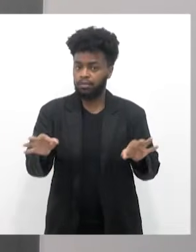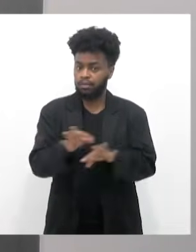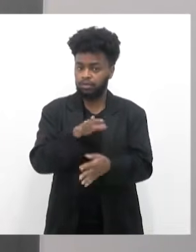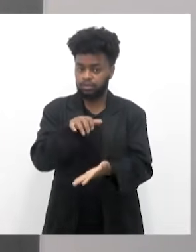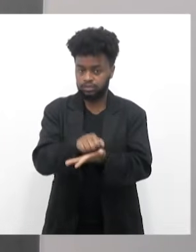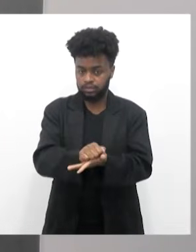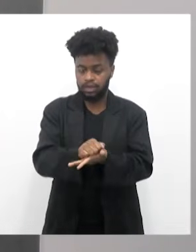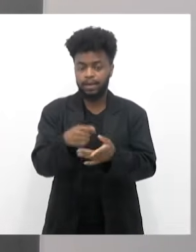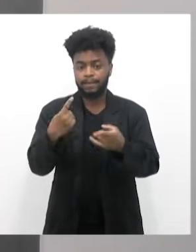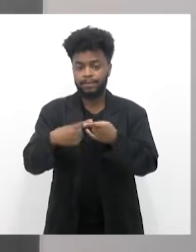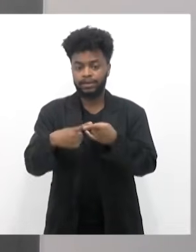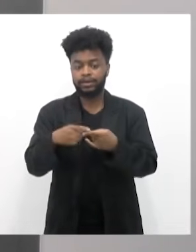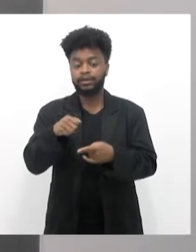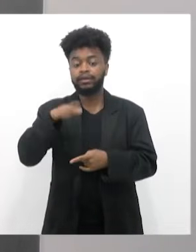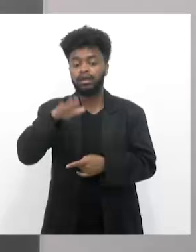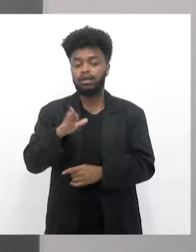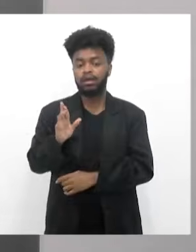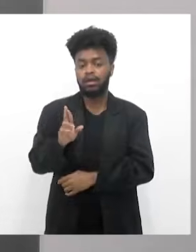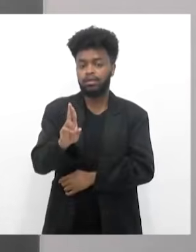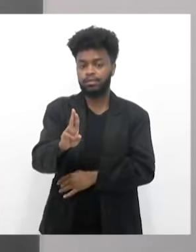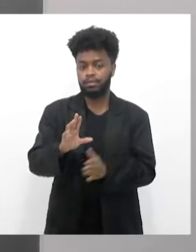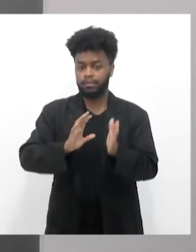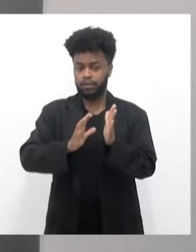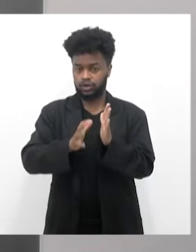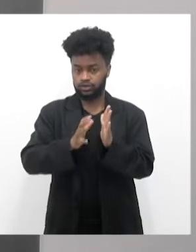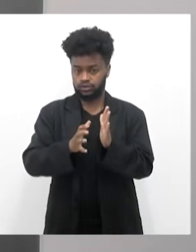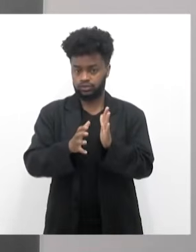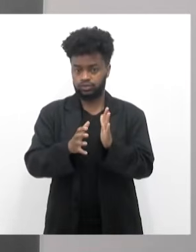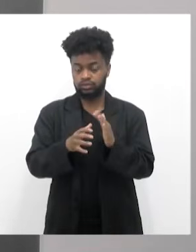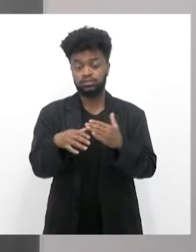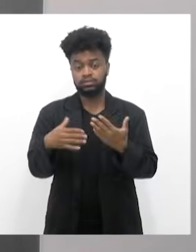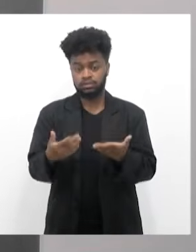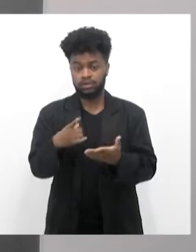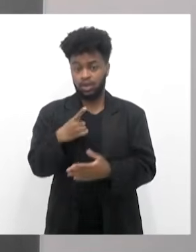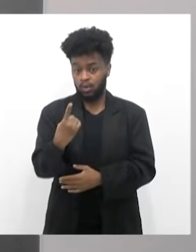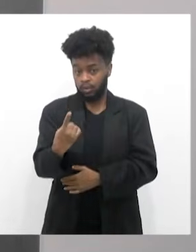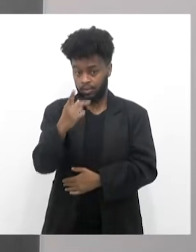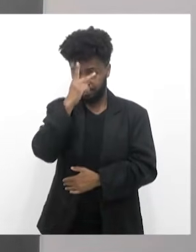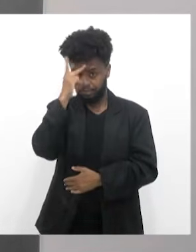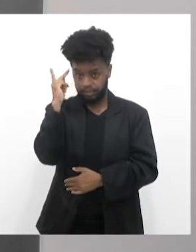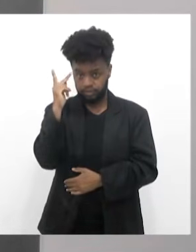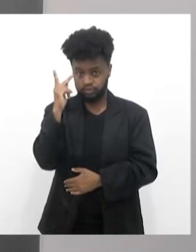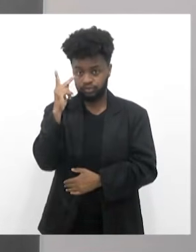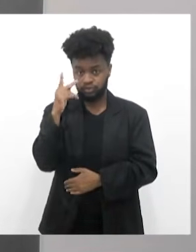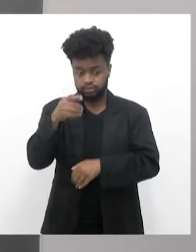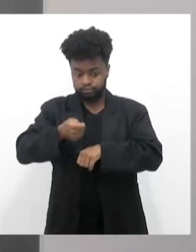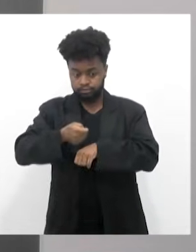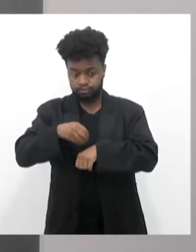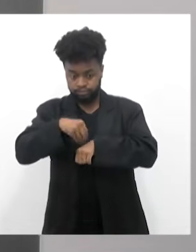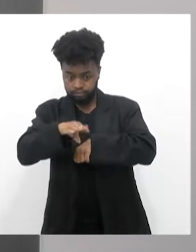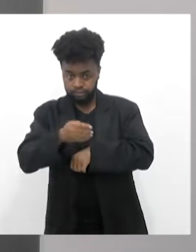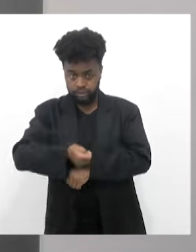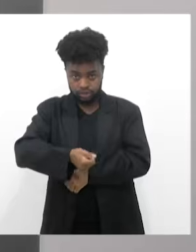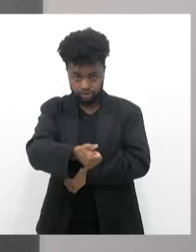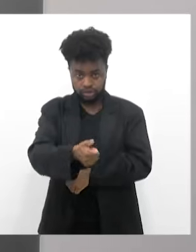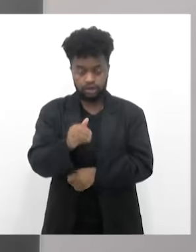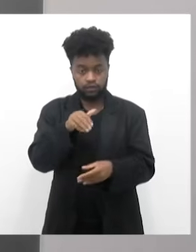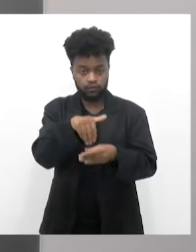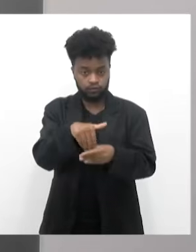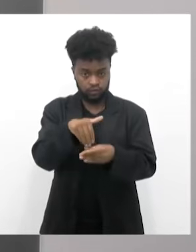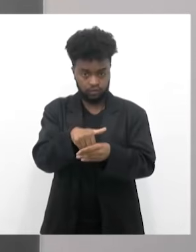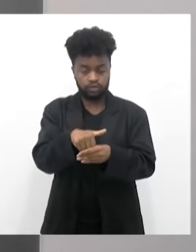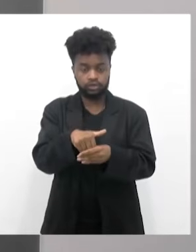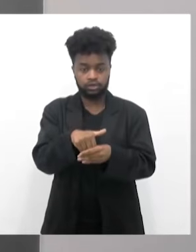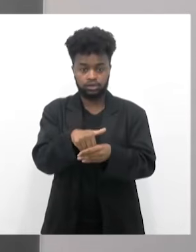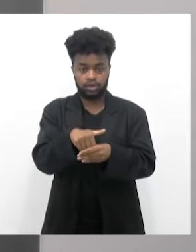candidatura que o representa, ou seja, é uma candidatura colocada para a eleição indireta